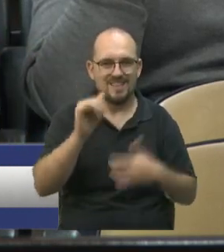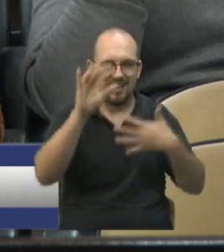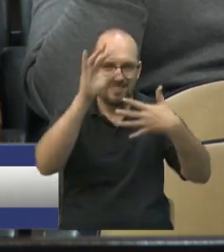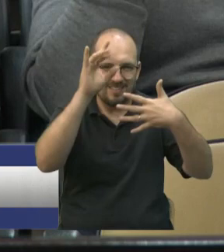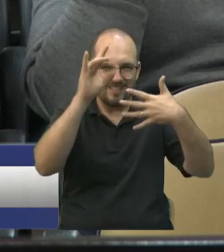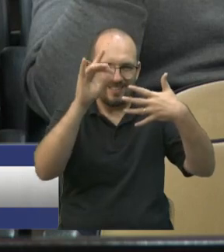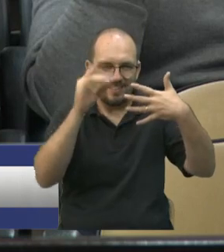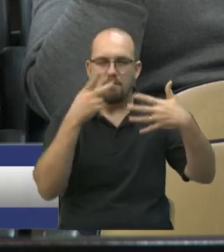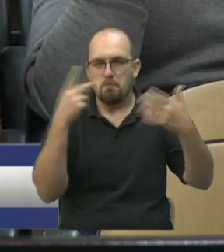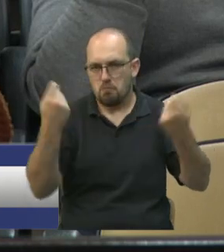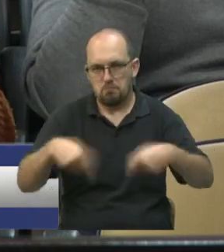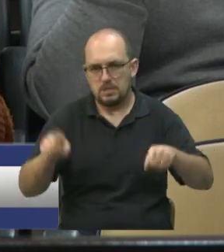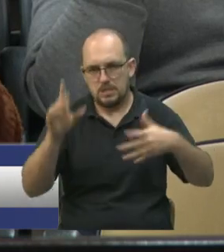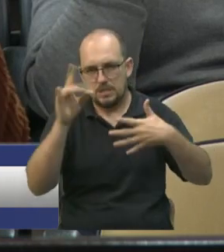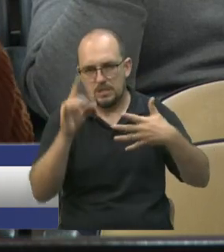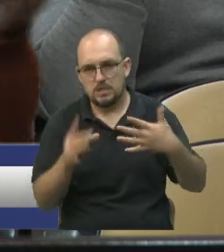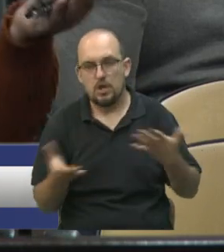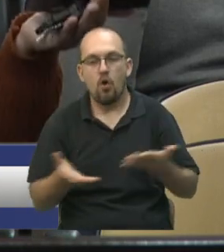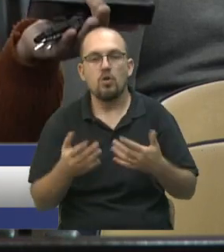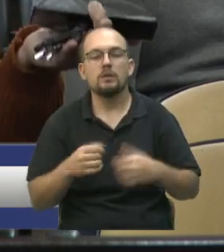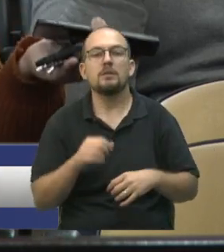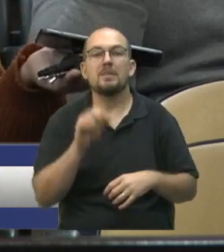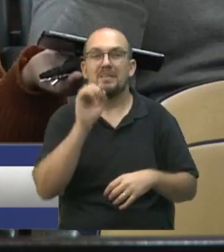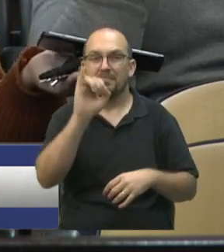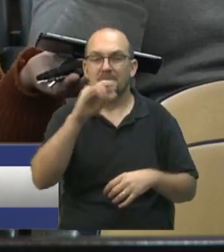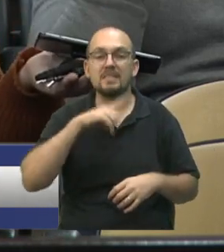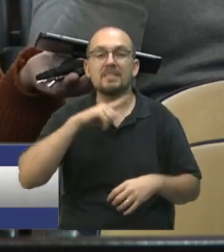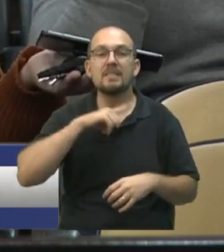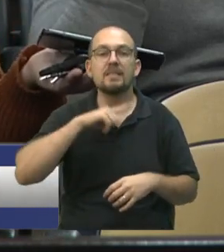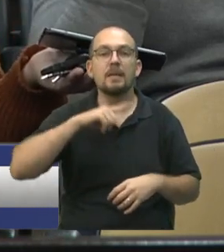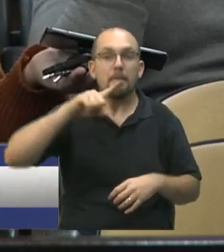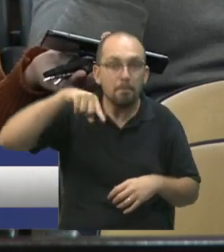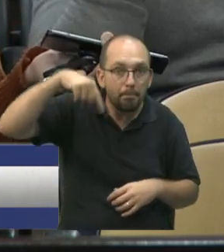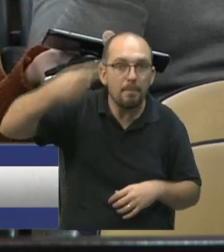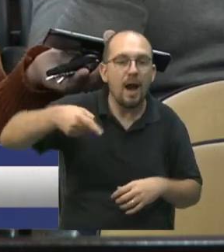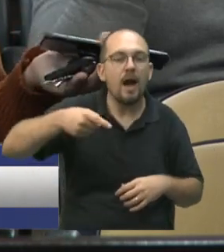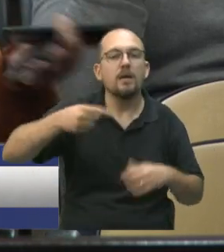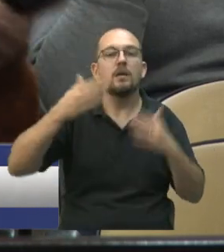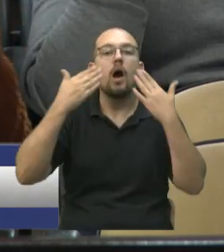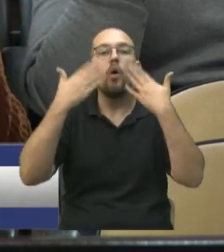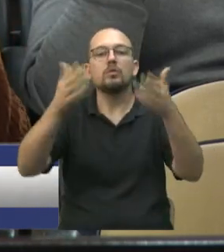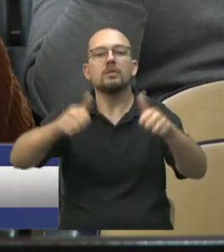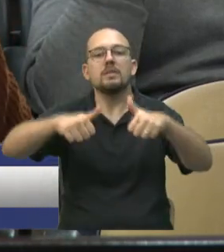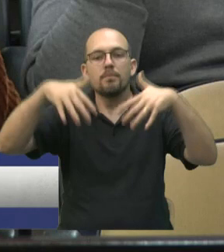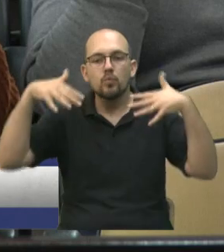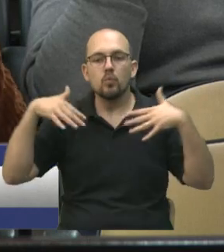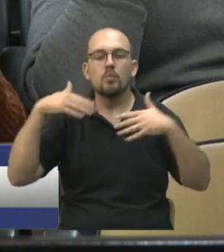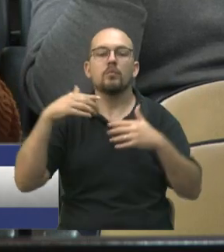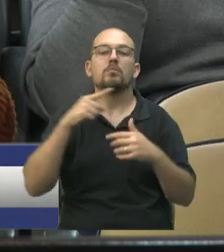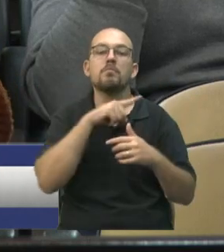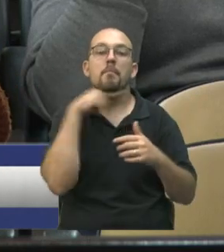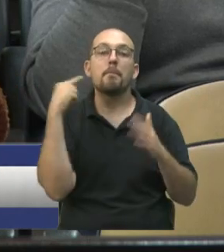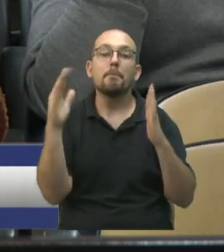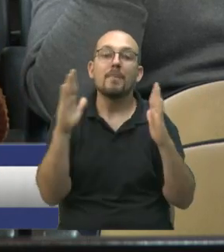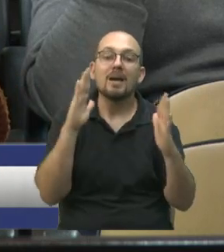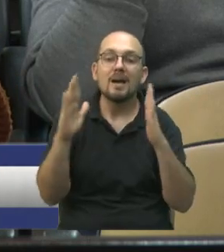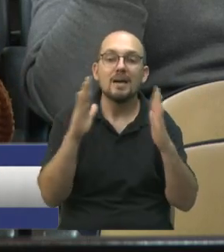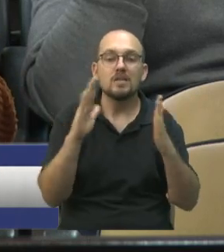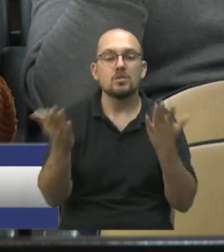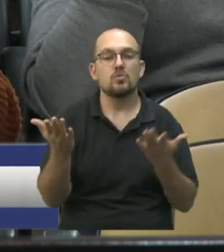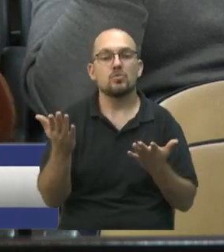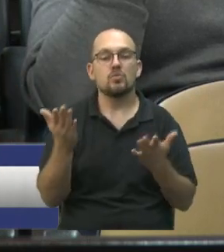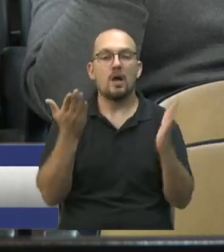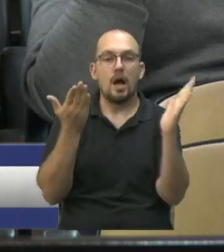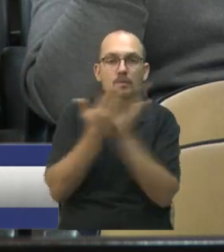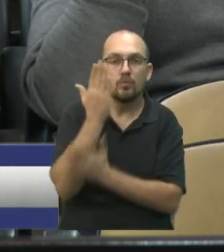detalhadamente hoje, inclusive que ela nem está aí, se tem previsão de outra audiência pública, qual é o prazo para a aprovação disso,